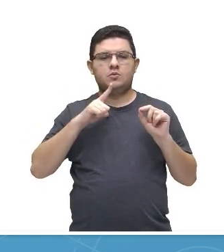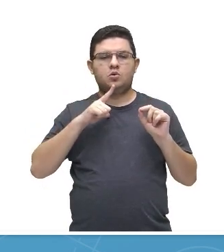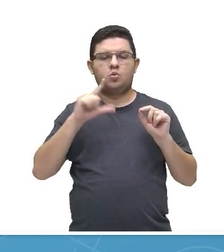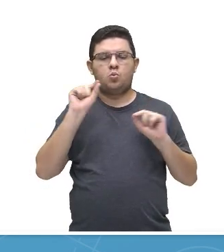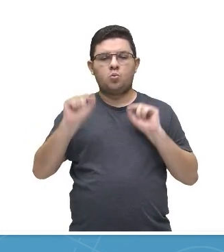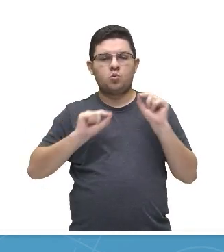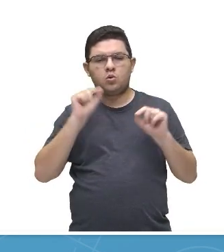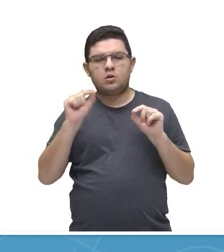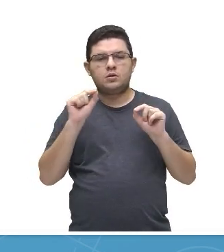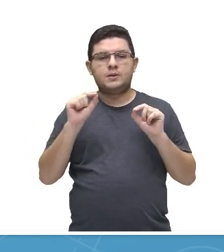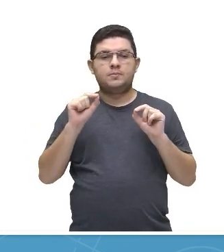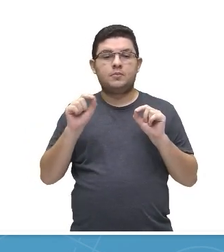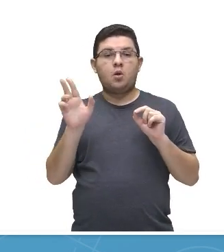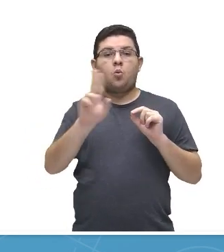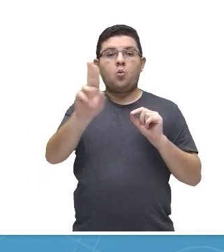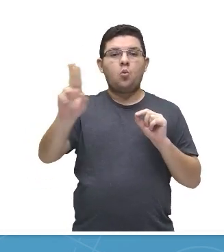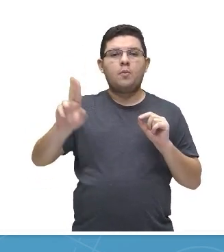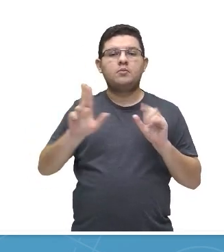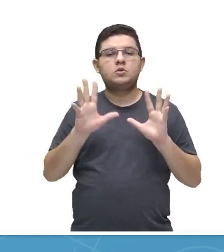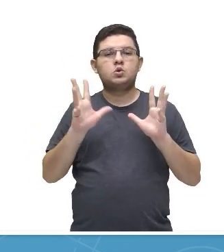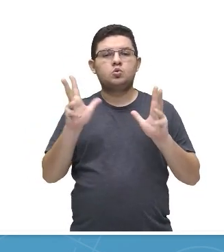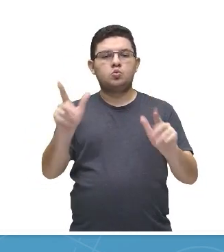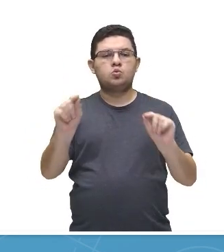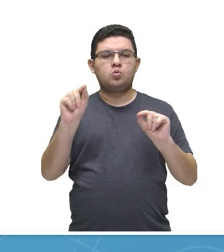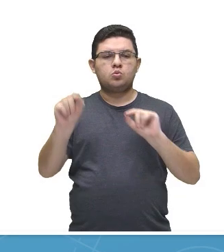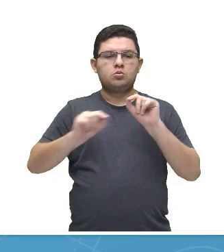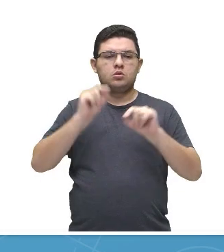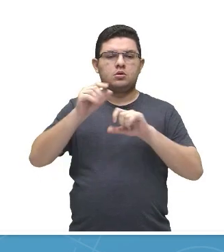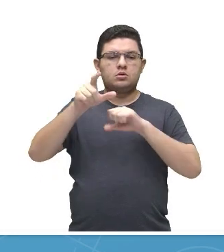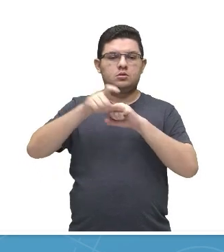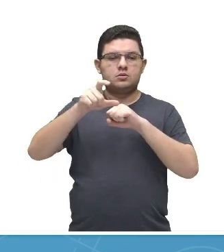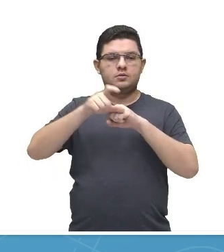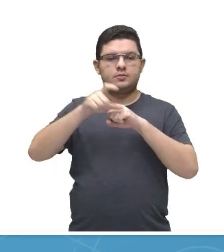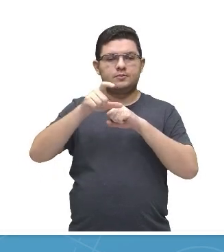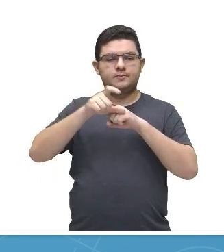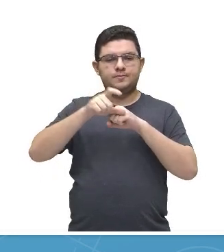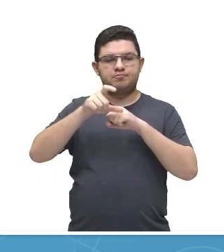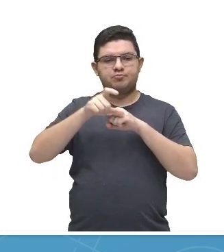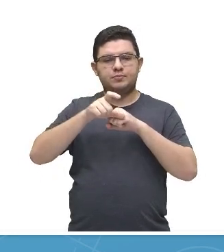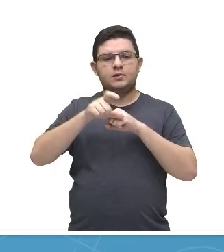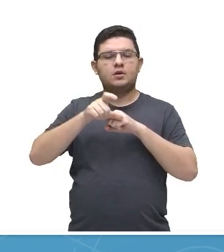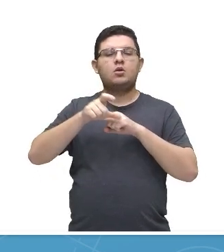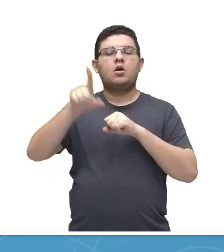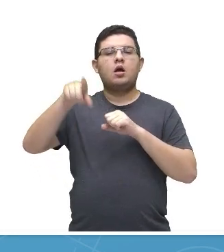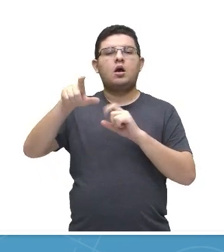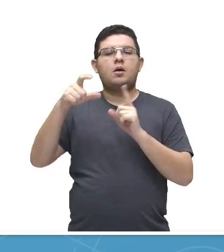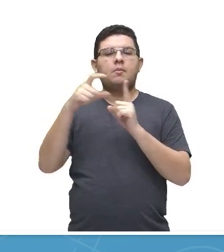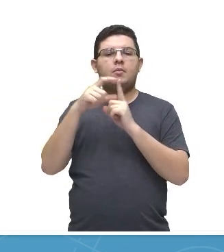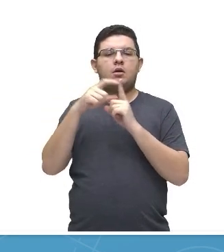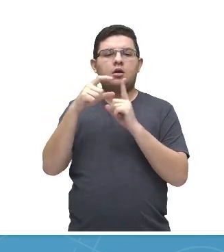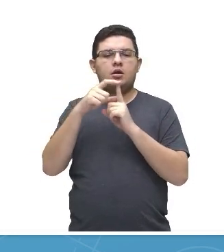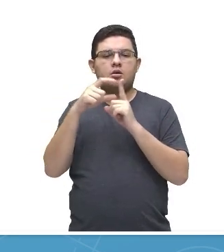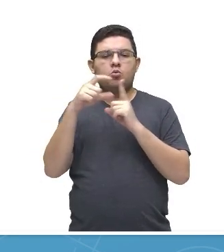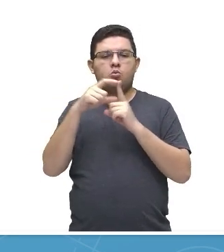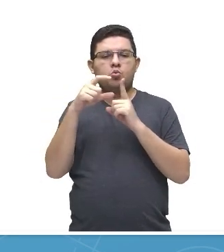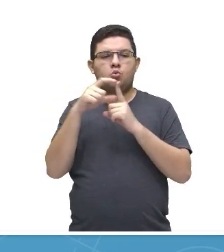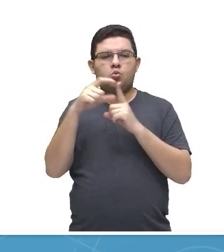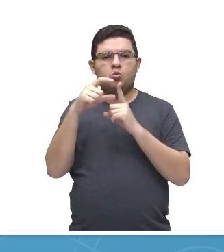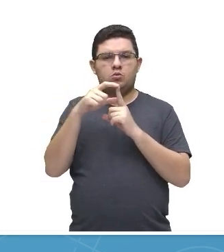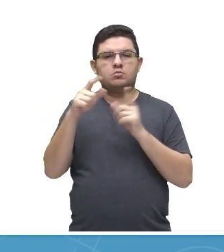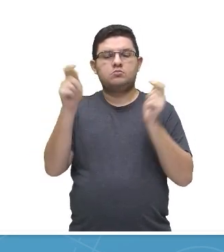você nomear todos os substantivos daqui, né? O substantivo é a palavra que vai nomear